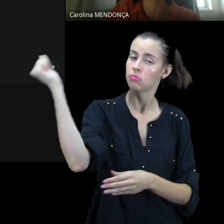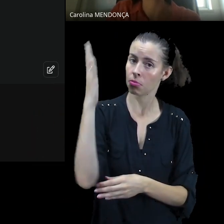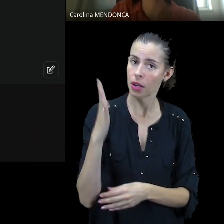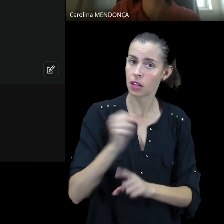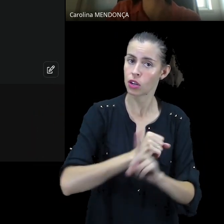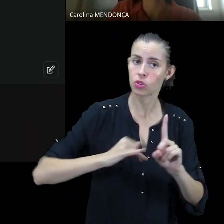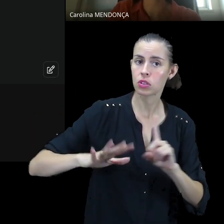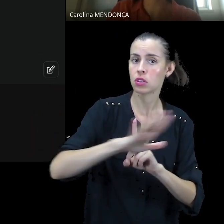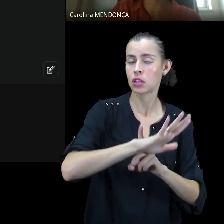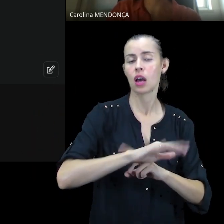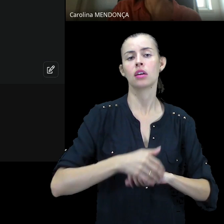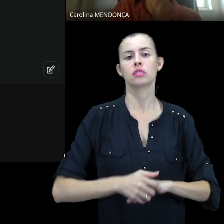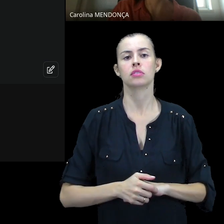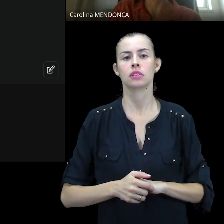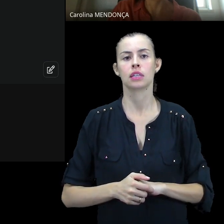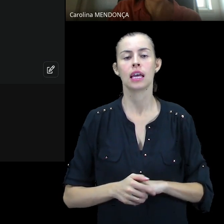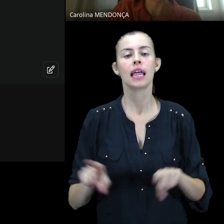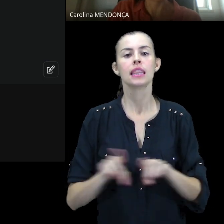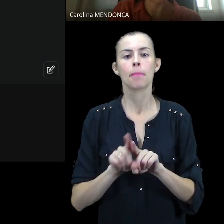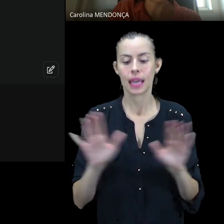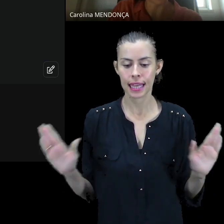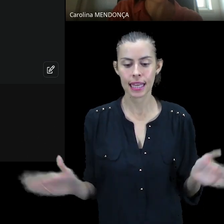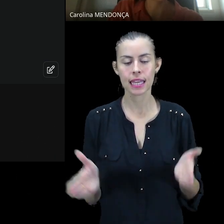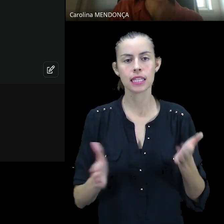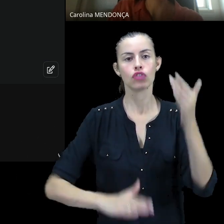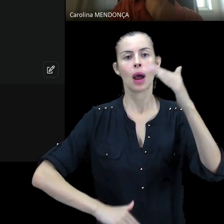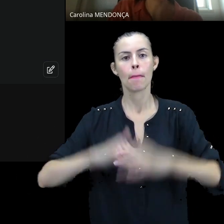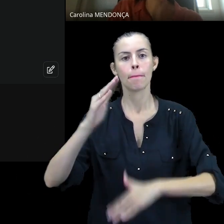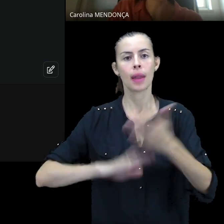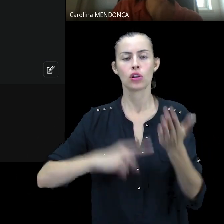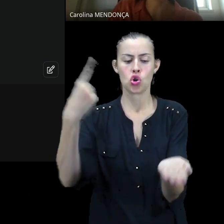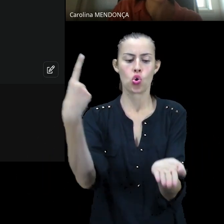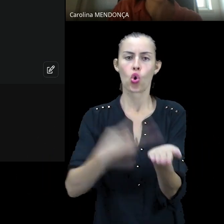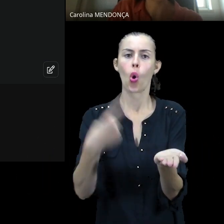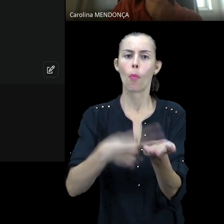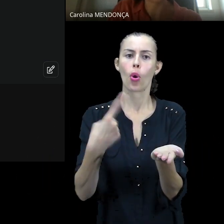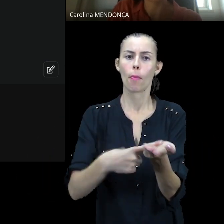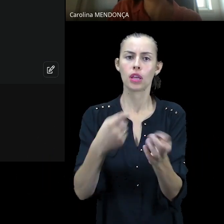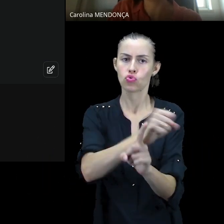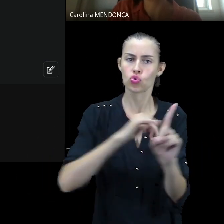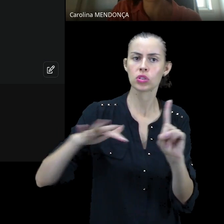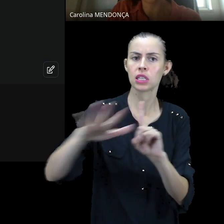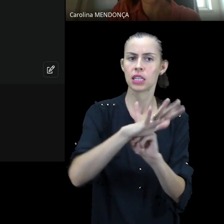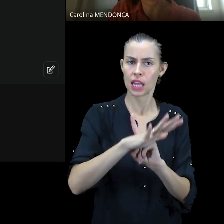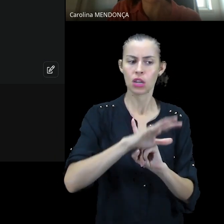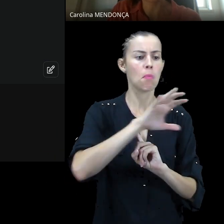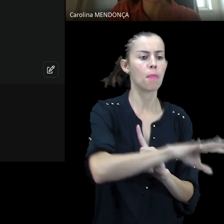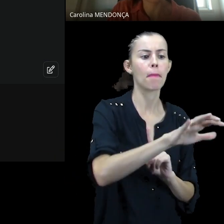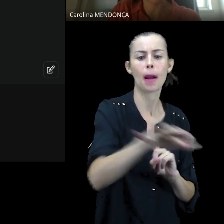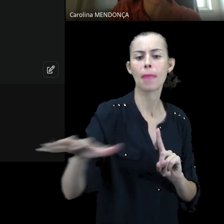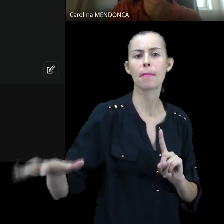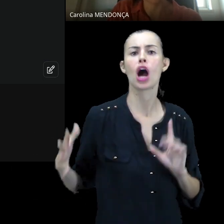brasileira e internacional, respeitando e promovendo a interculturalidade e a promoção de iniciativas que expressem o compromisso social